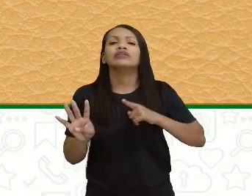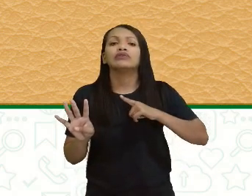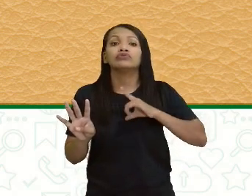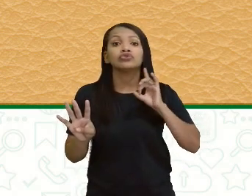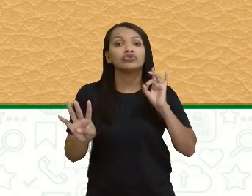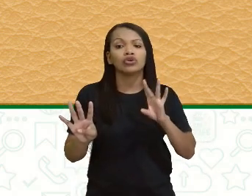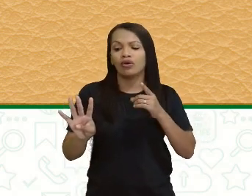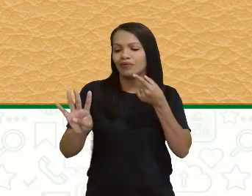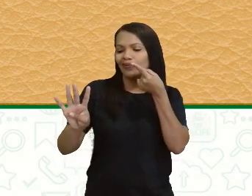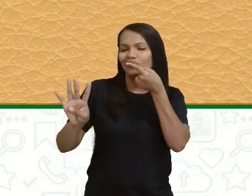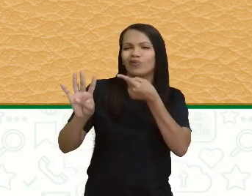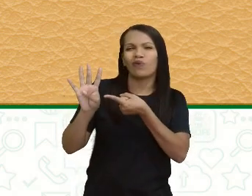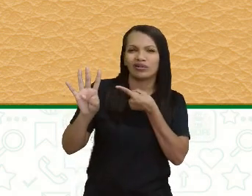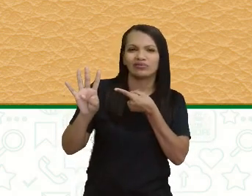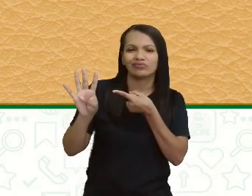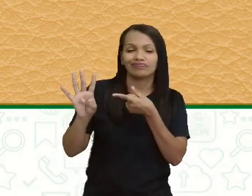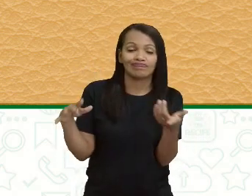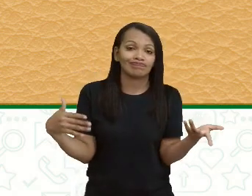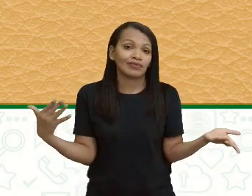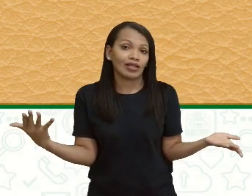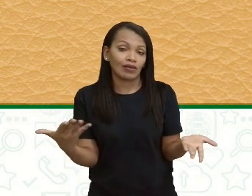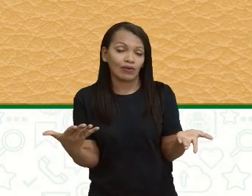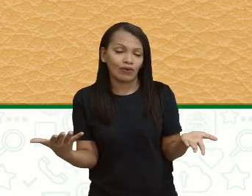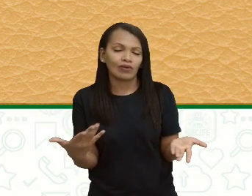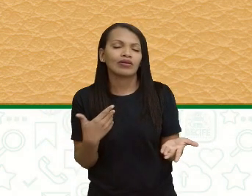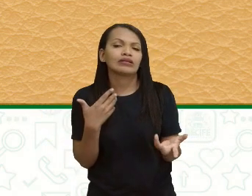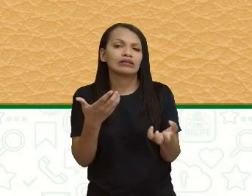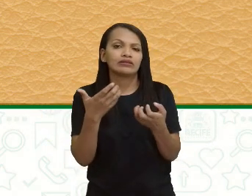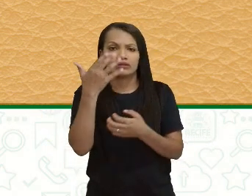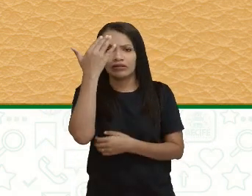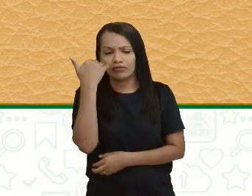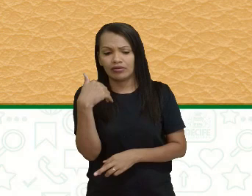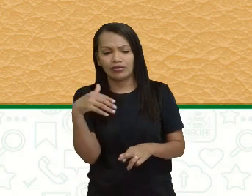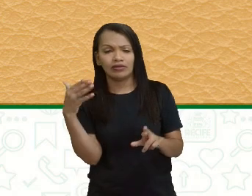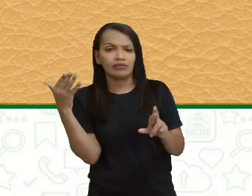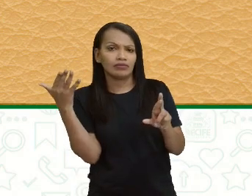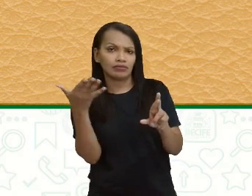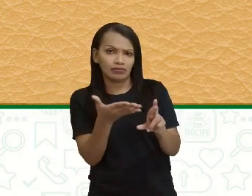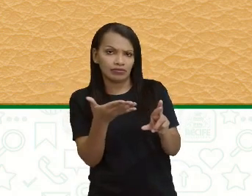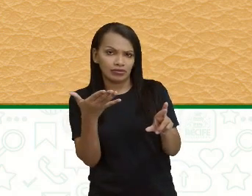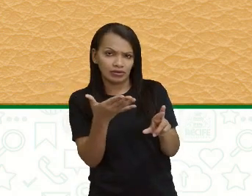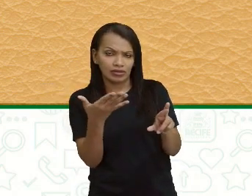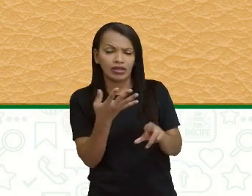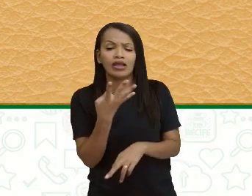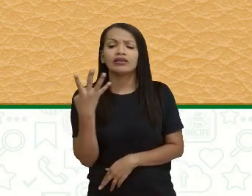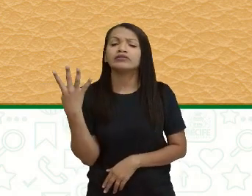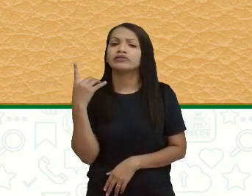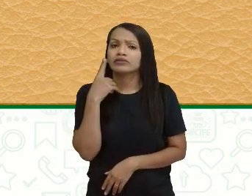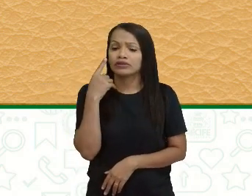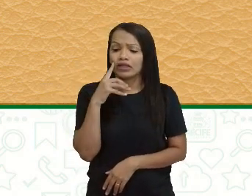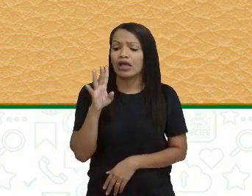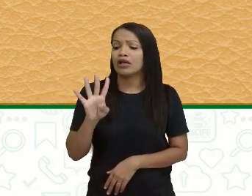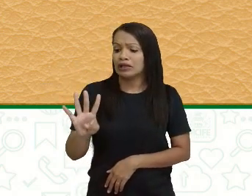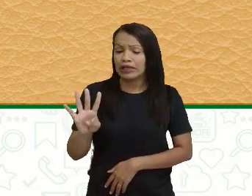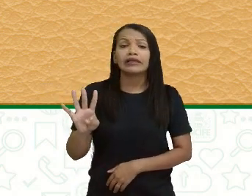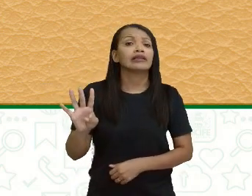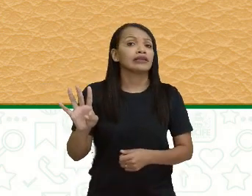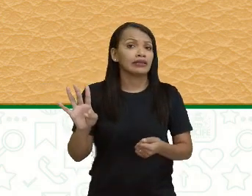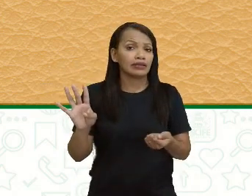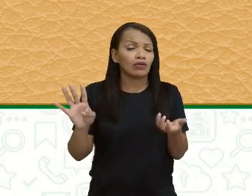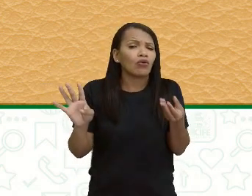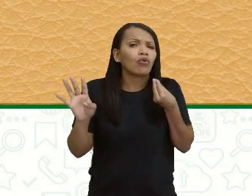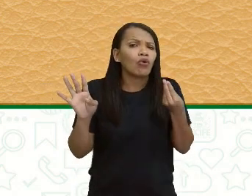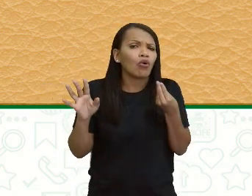mas eu quero saber como eu represento a fração das partes que sobraram.